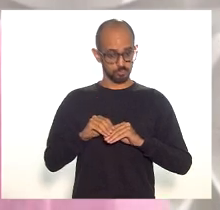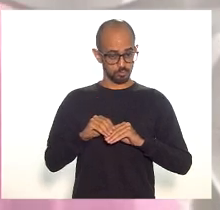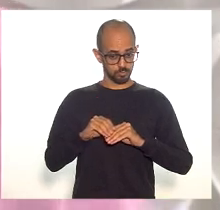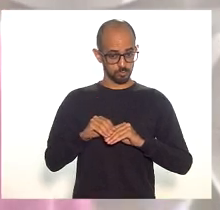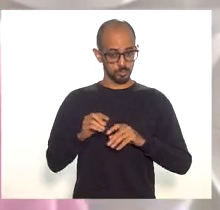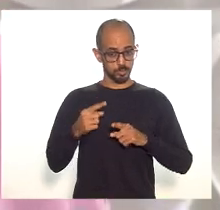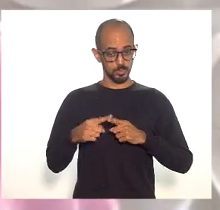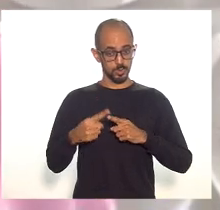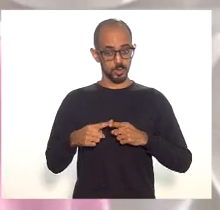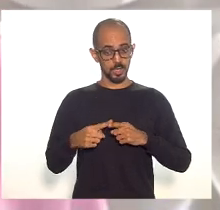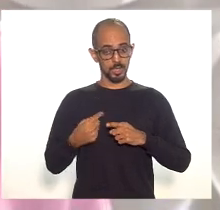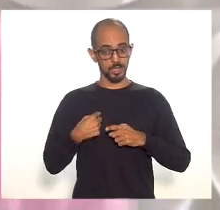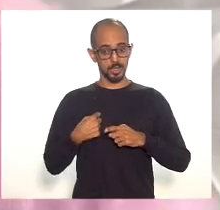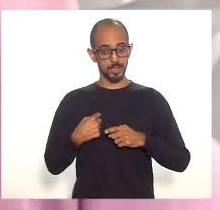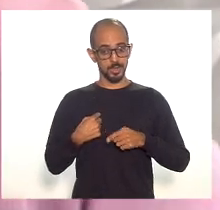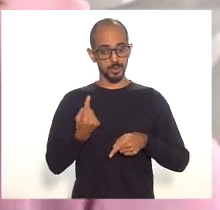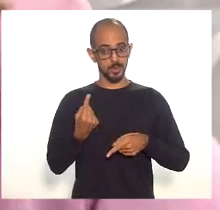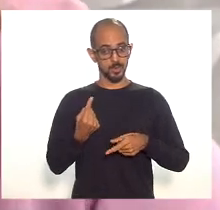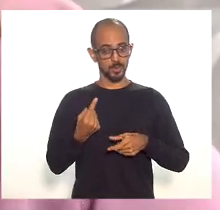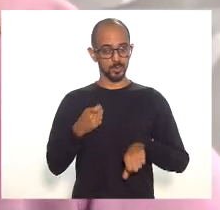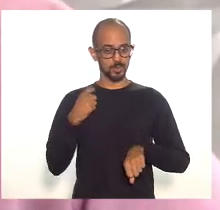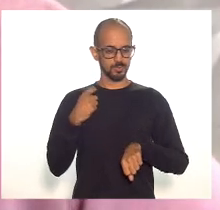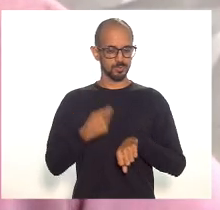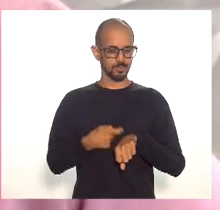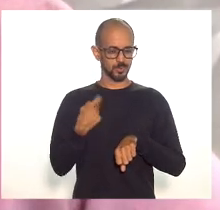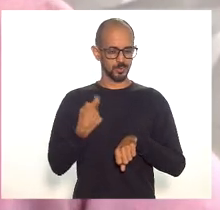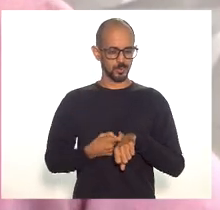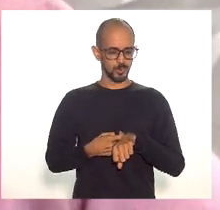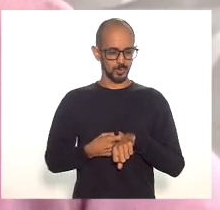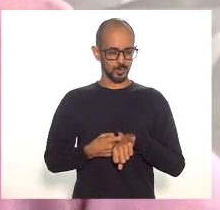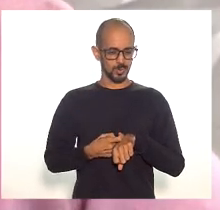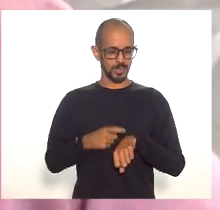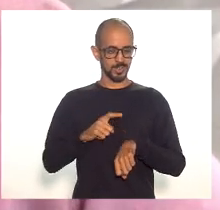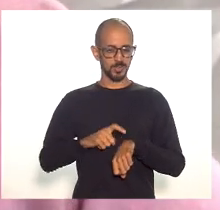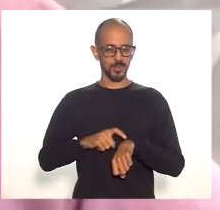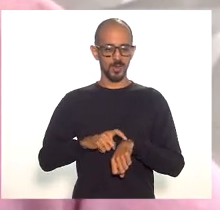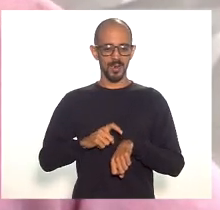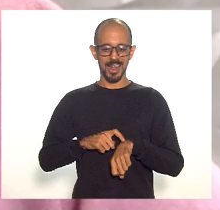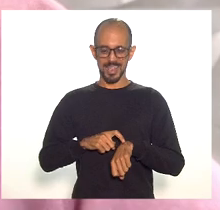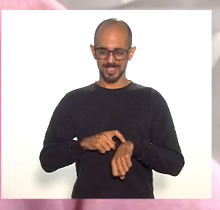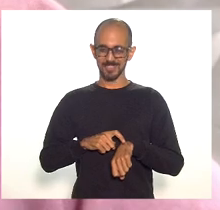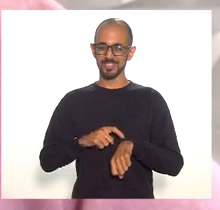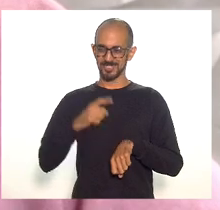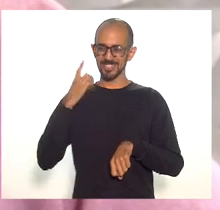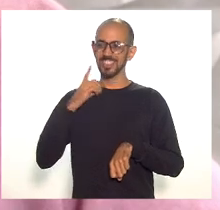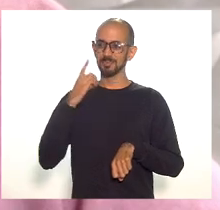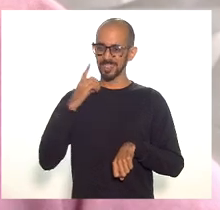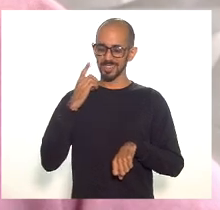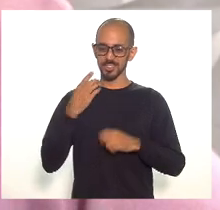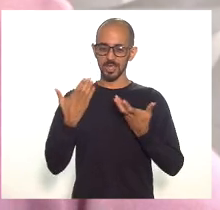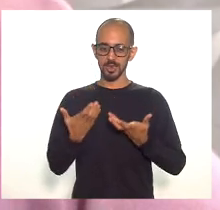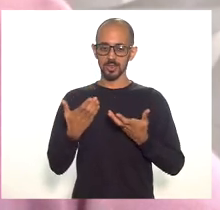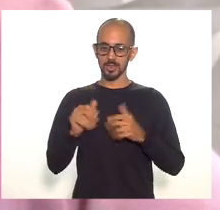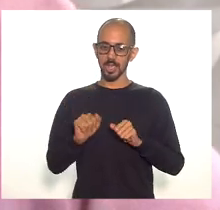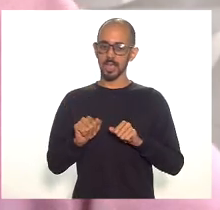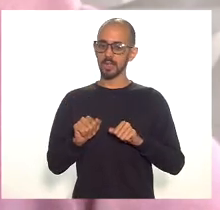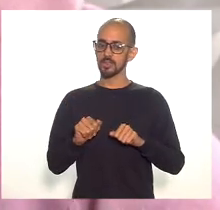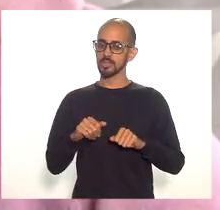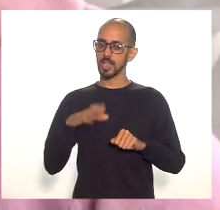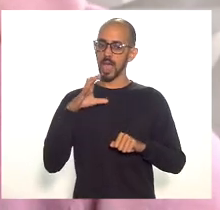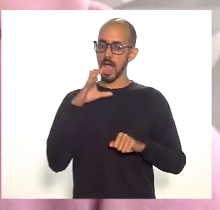sendo muito firme na concessão do tempo aos senhores deputados e quero também fazer algumas